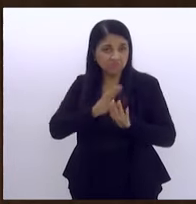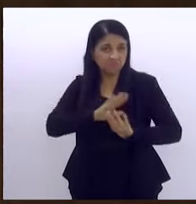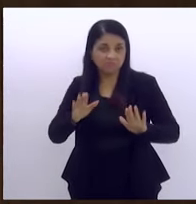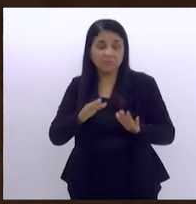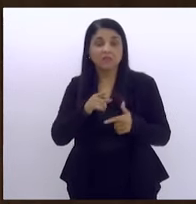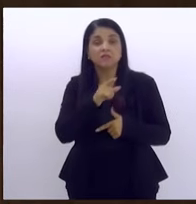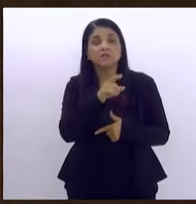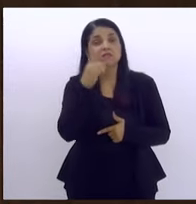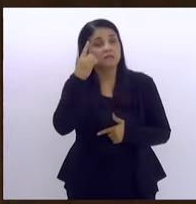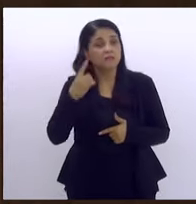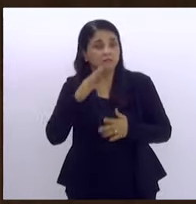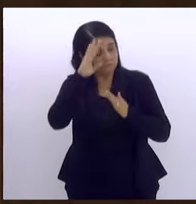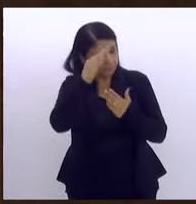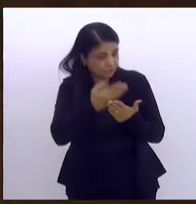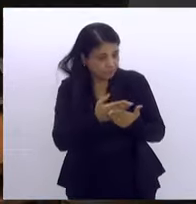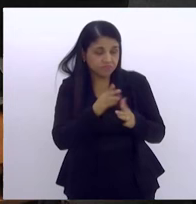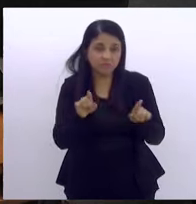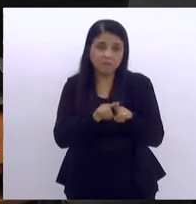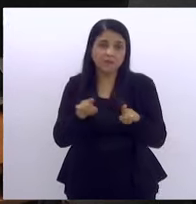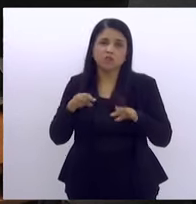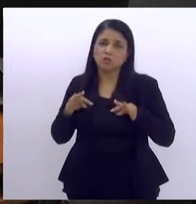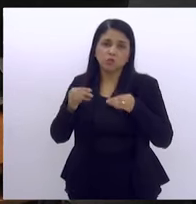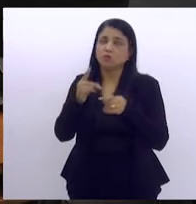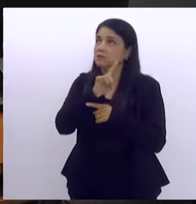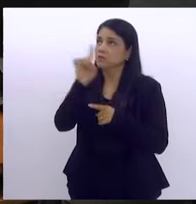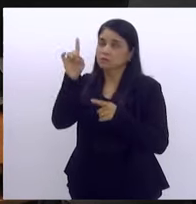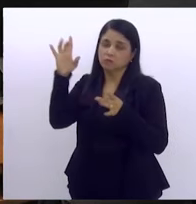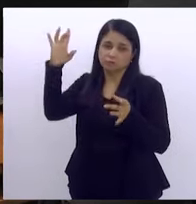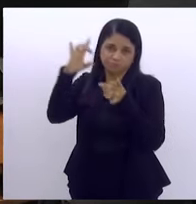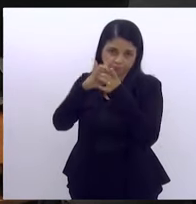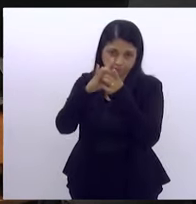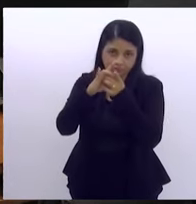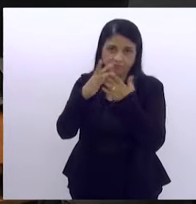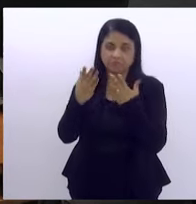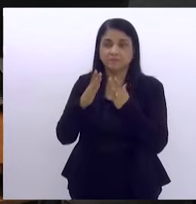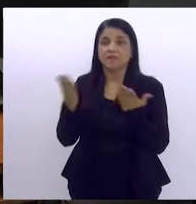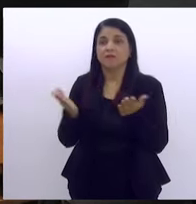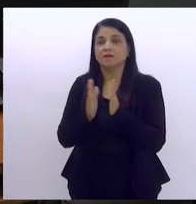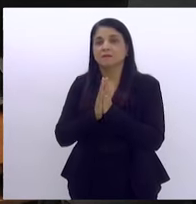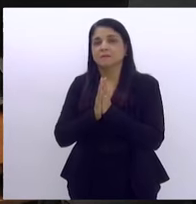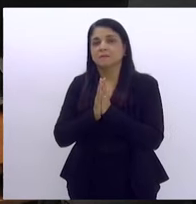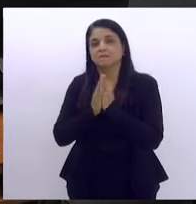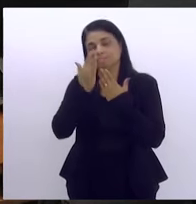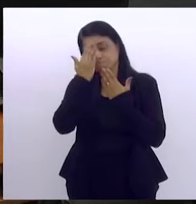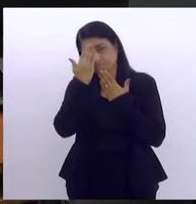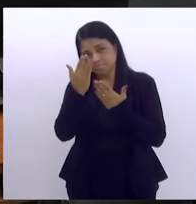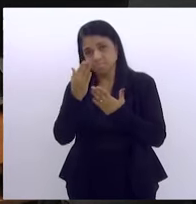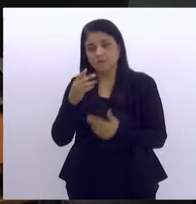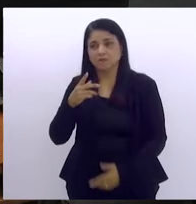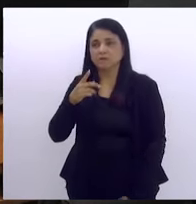Senhor. Um grande abraço. Valeu, presidente. Deputado Luiz Paulo, o senhor pediu